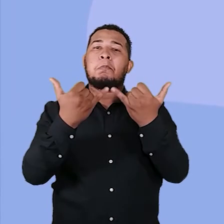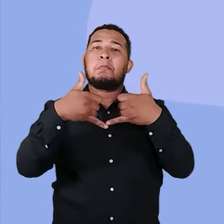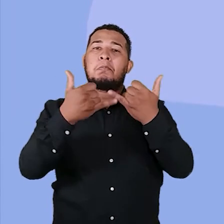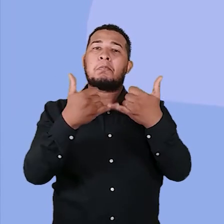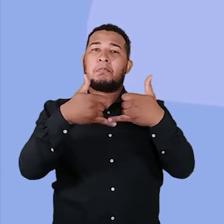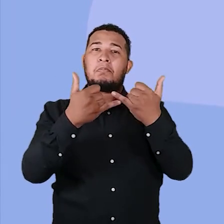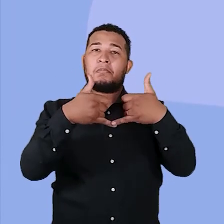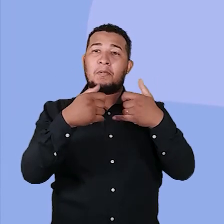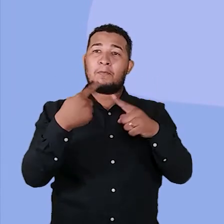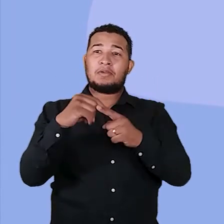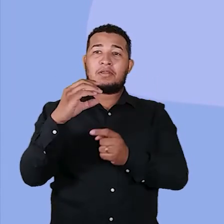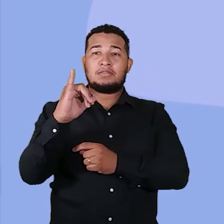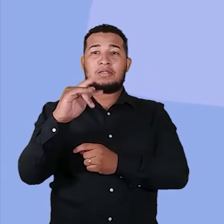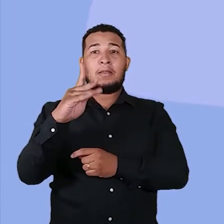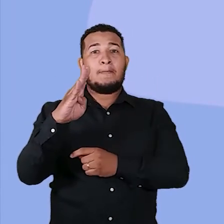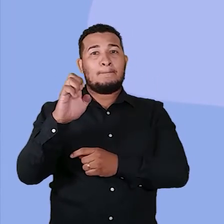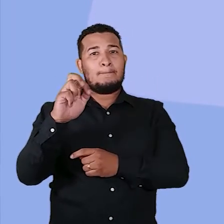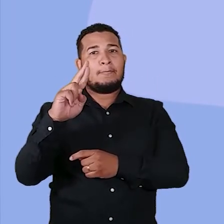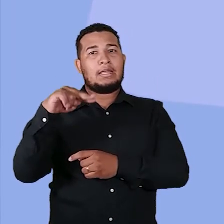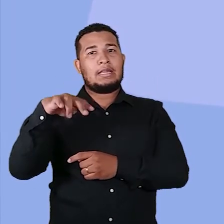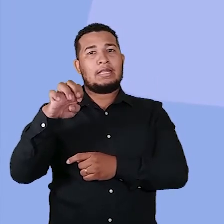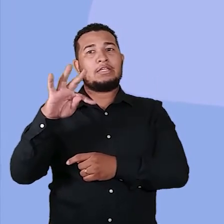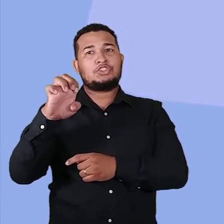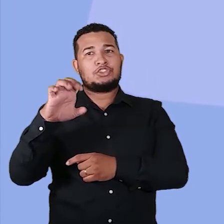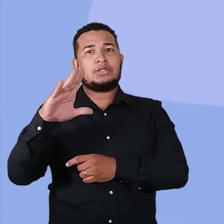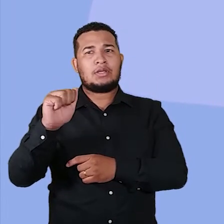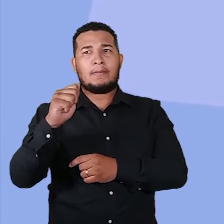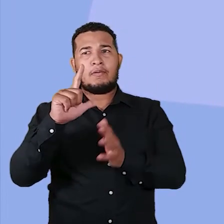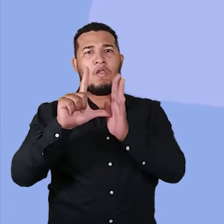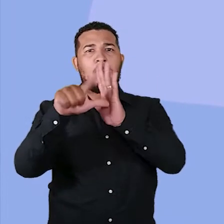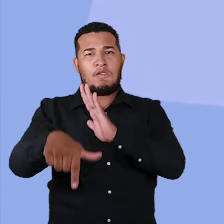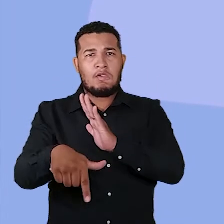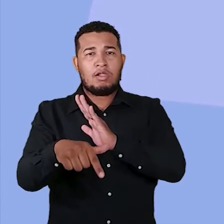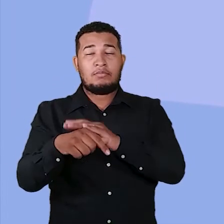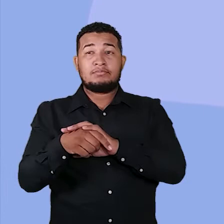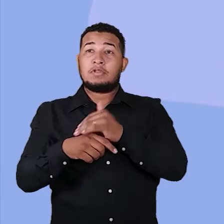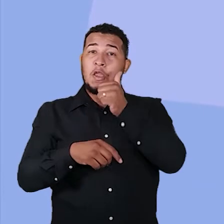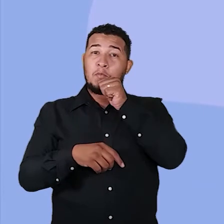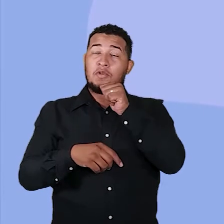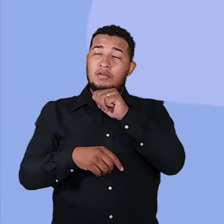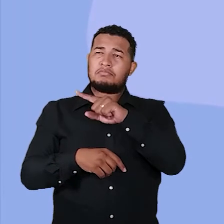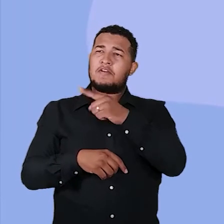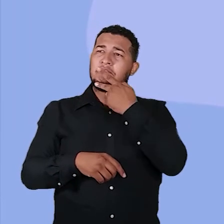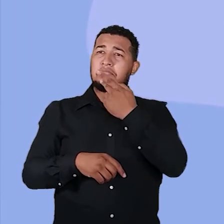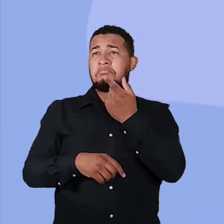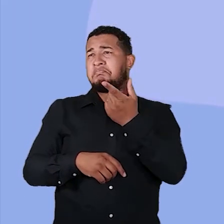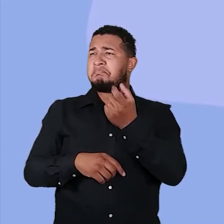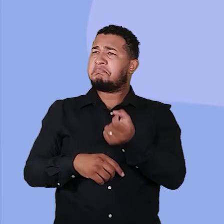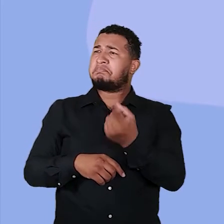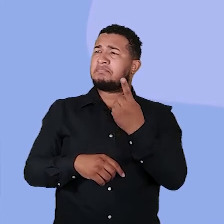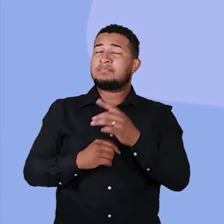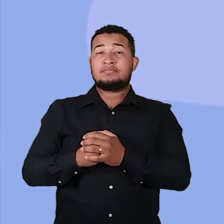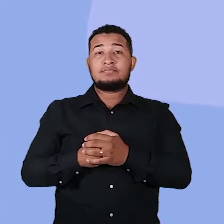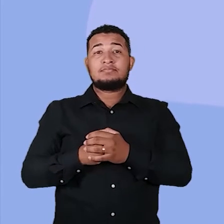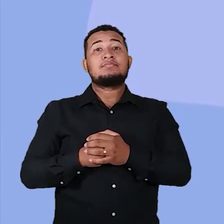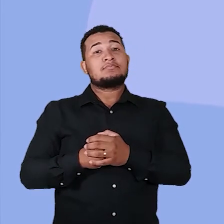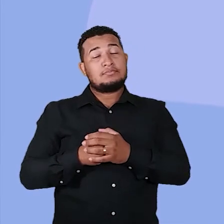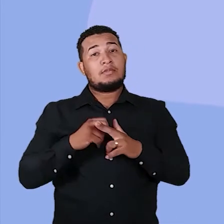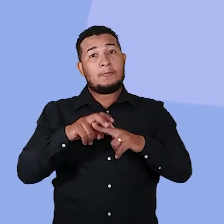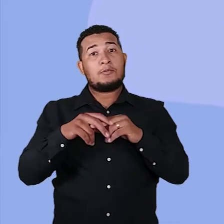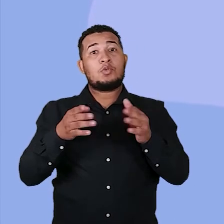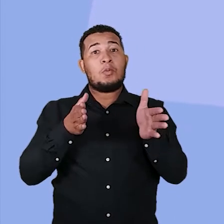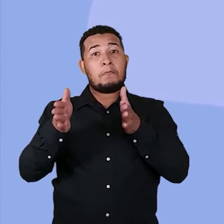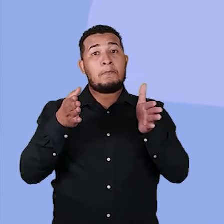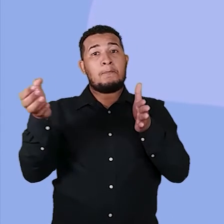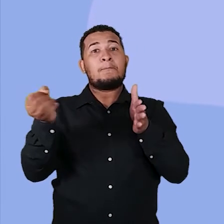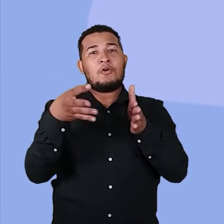A cibernética me atrai. Adoro a cibernética. A Mafalda não entende muito bem, e aí o enunciado fala assim: no